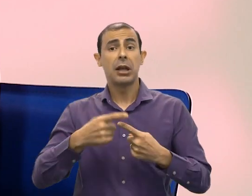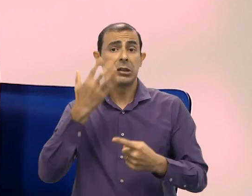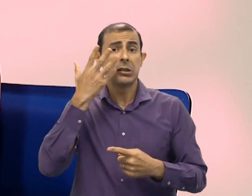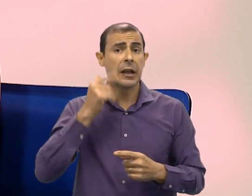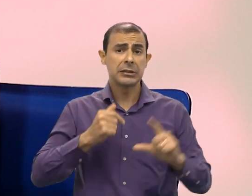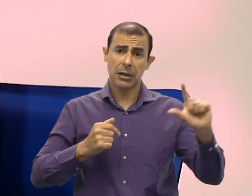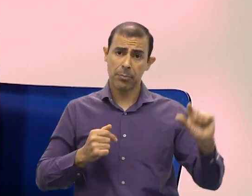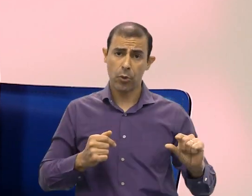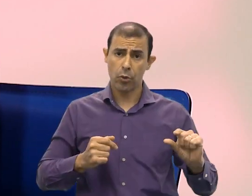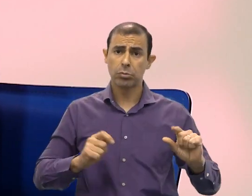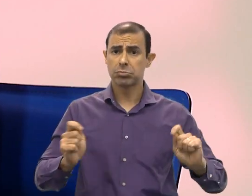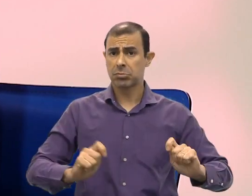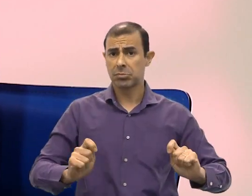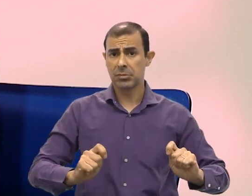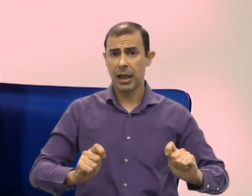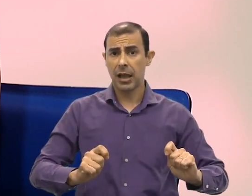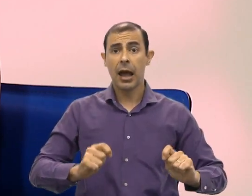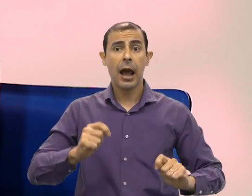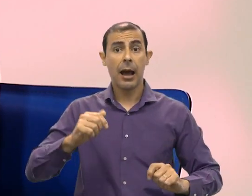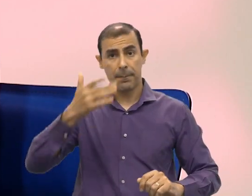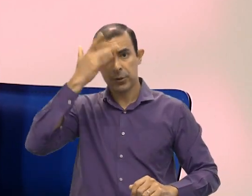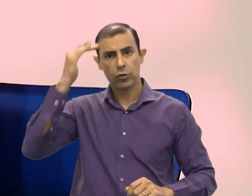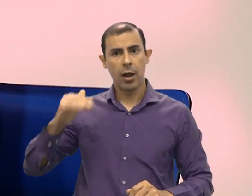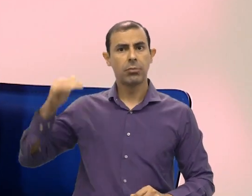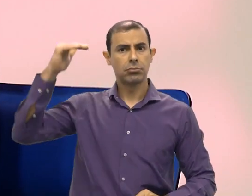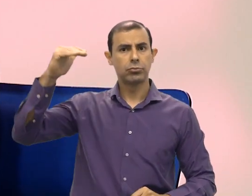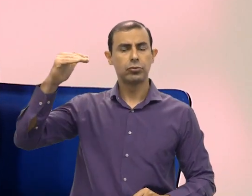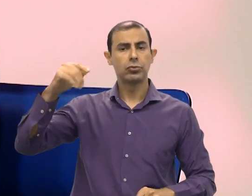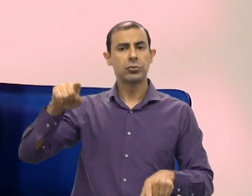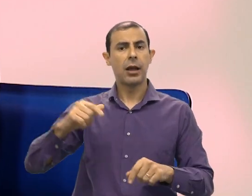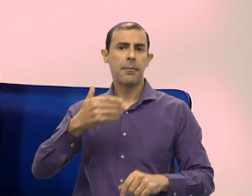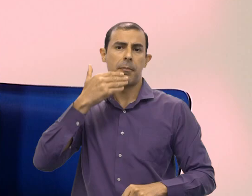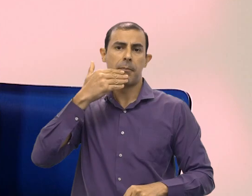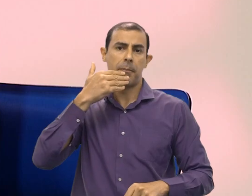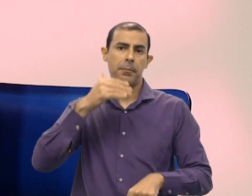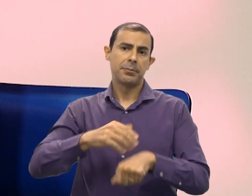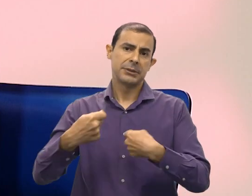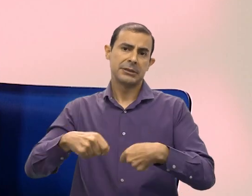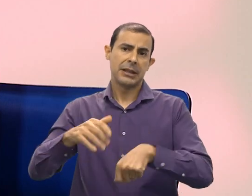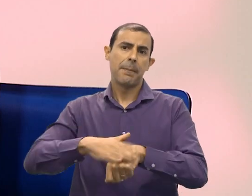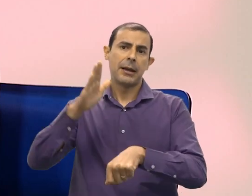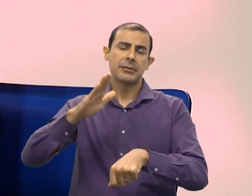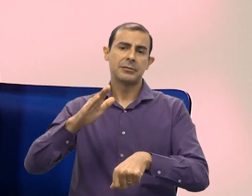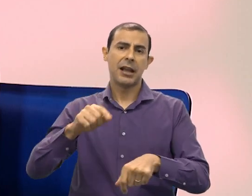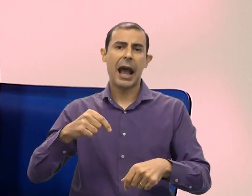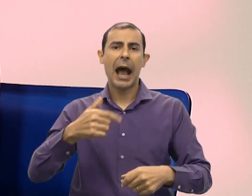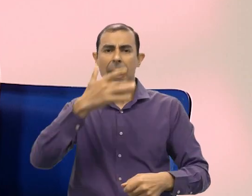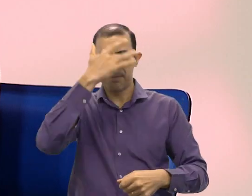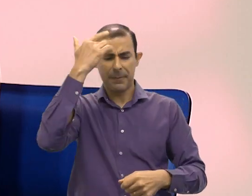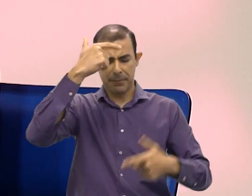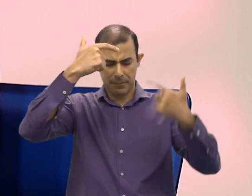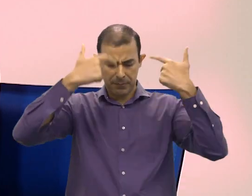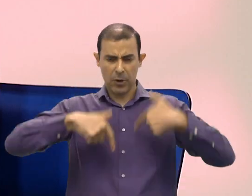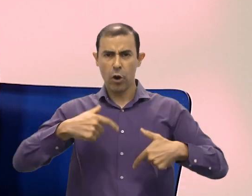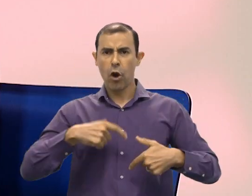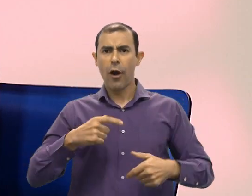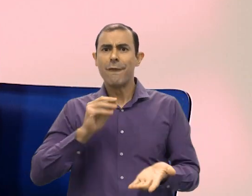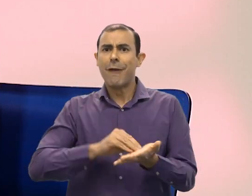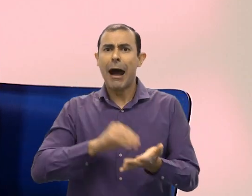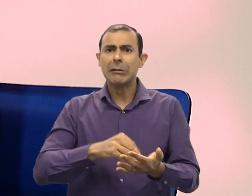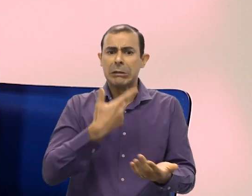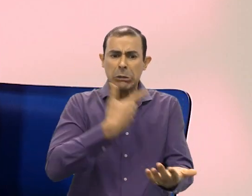Então é avaliado isso, é retirado na quantidade, também não vai fazer falta para quem está doando. O organismo se encarrega de